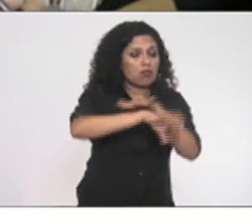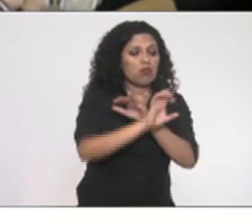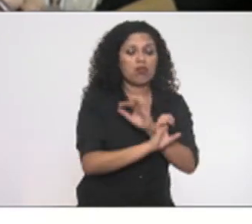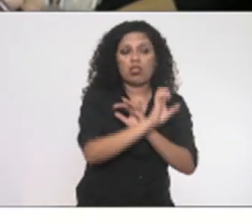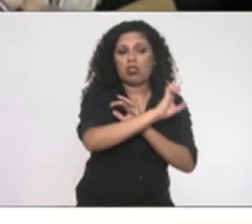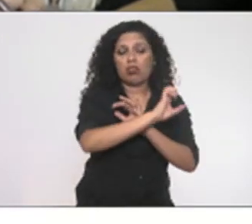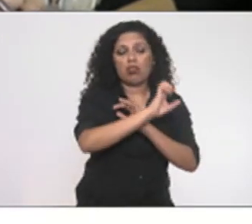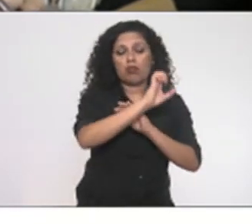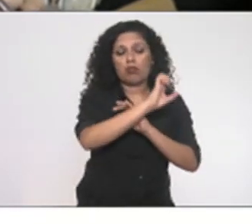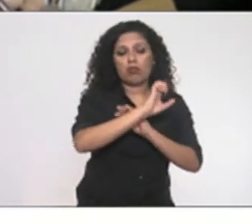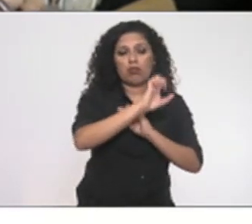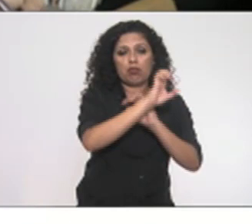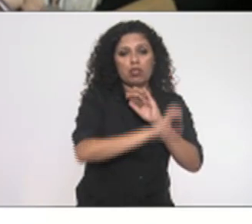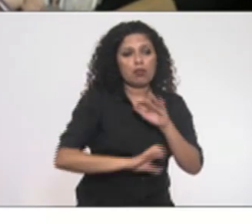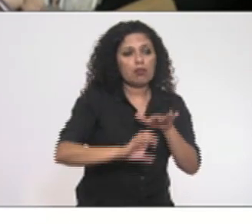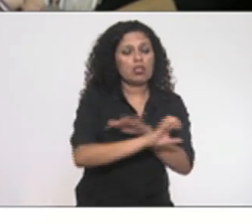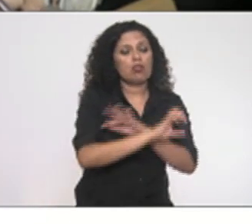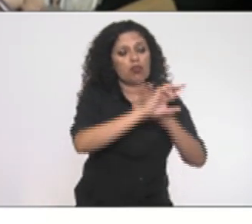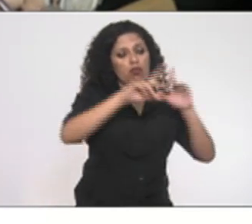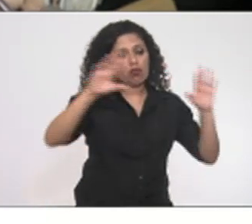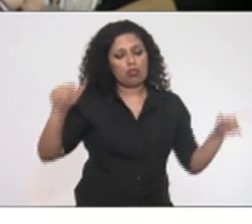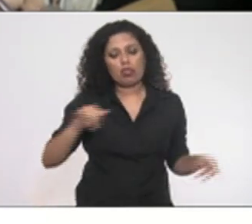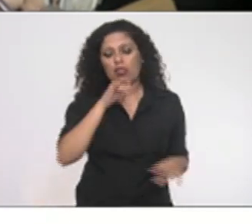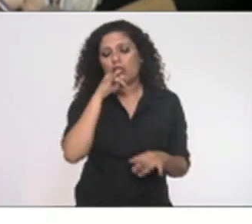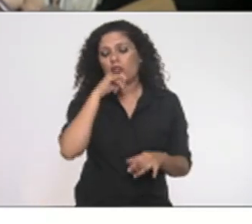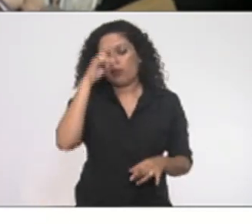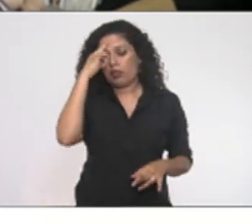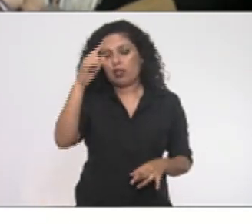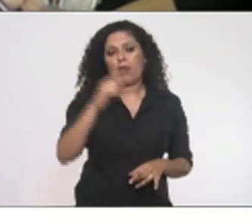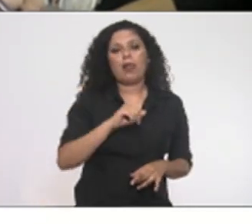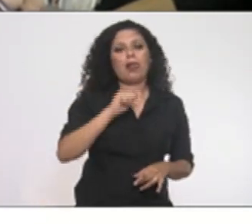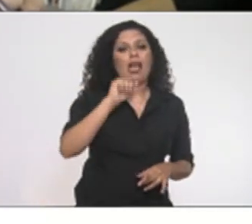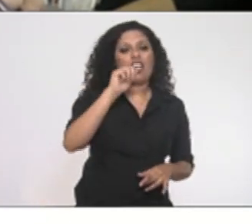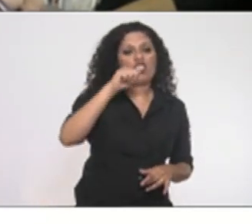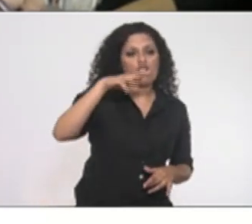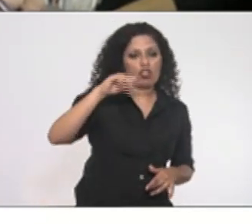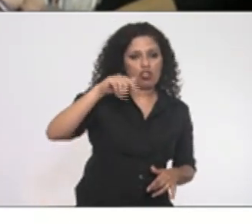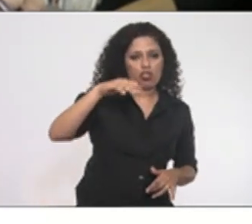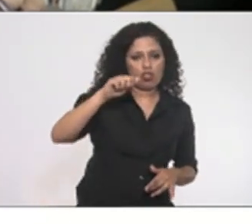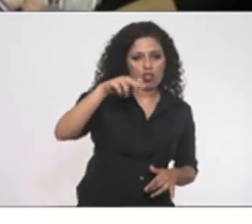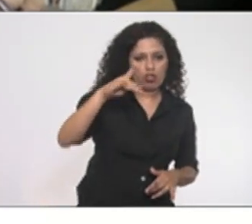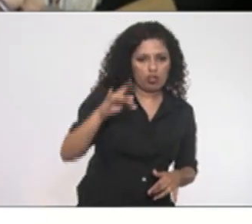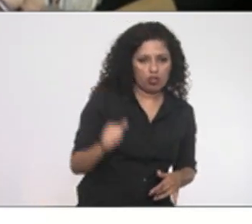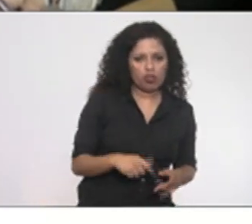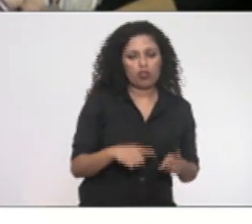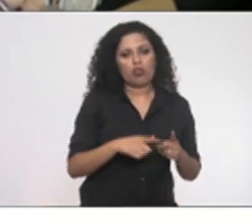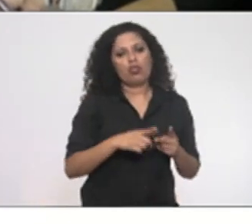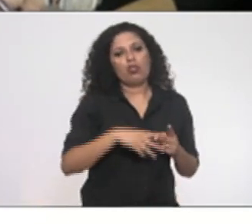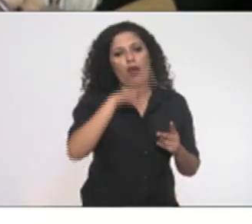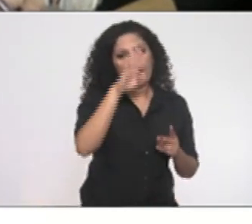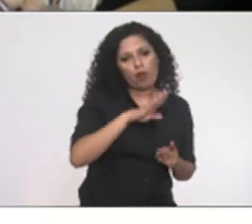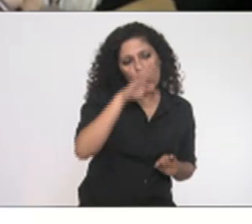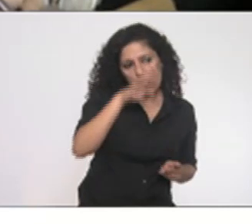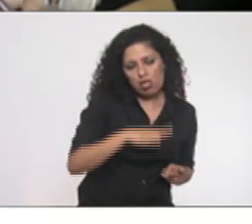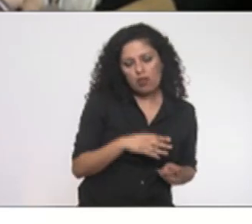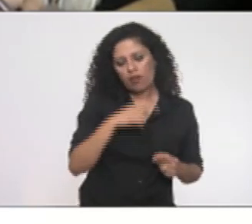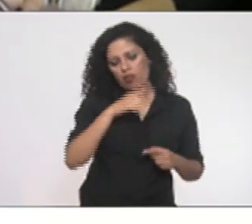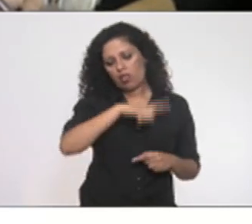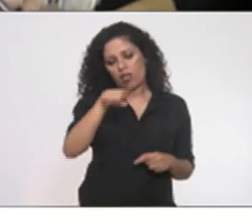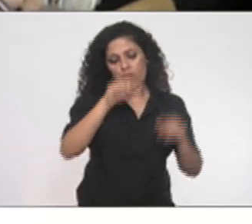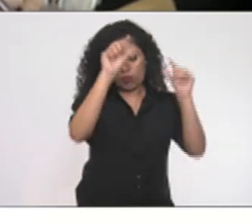na Bolívia e na Argentina, que são os outros mercados do gás boliviano, são bem mais baixos que os nossos, a gente espera que tenha uma baixa do